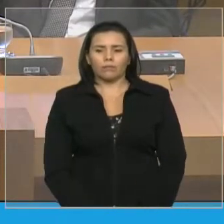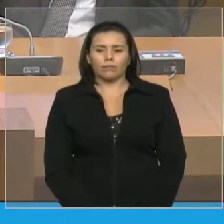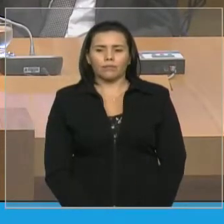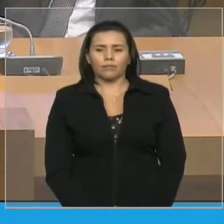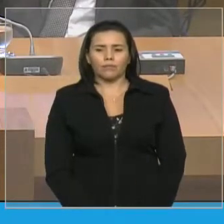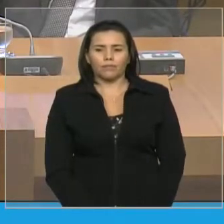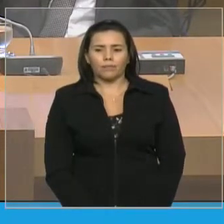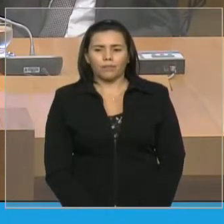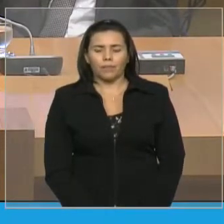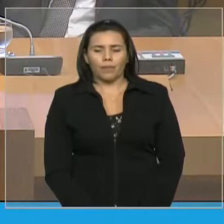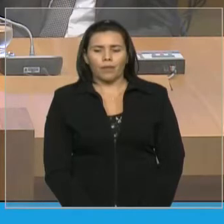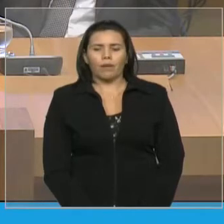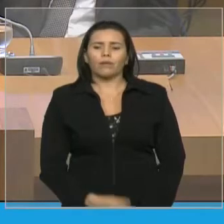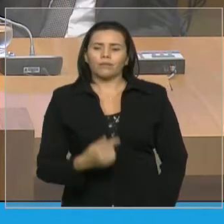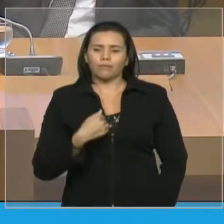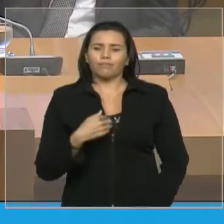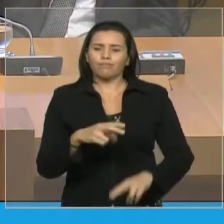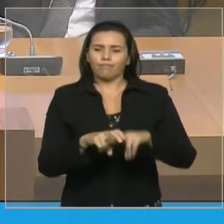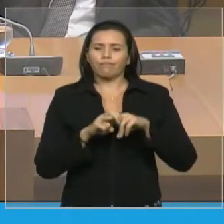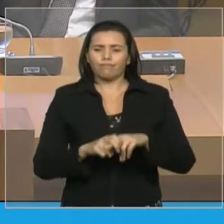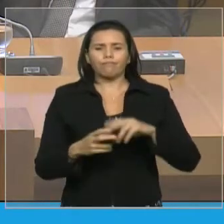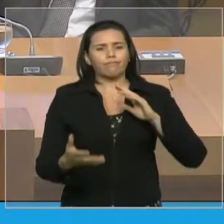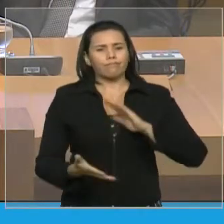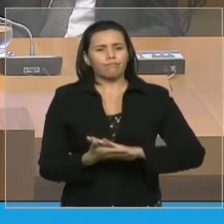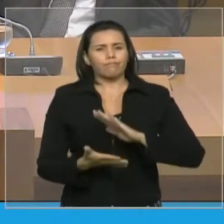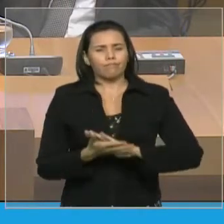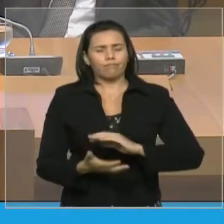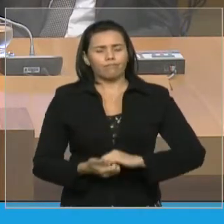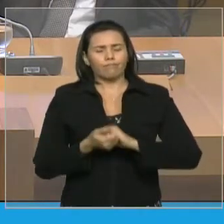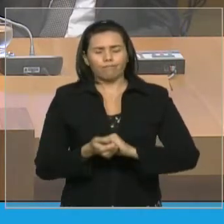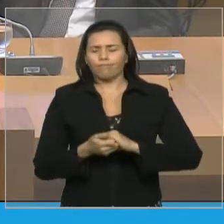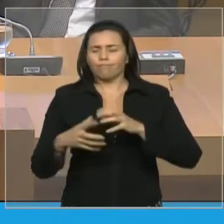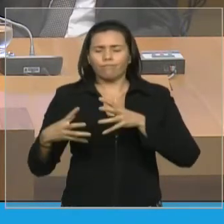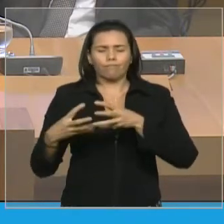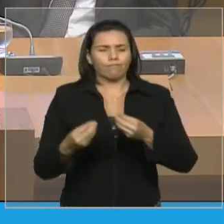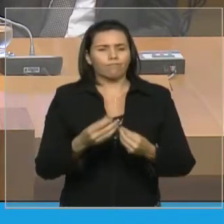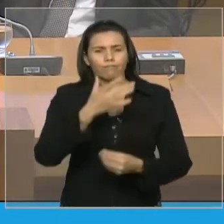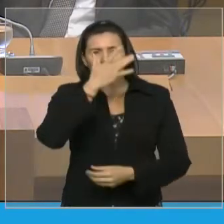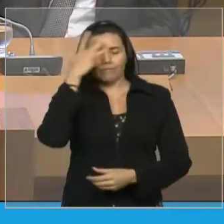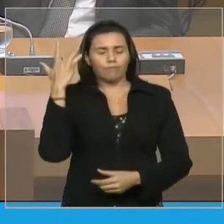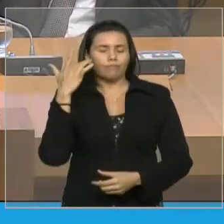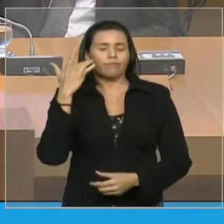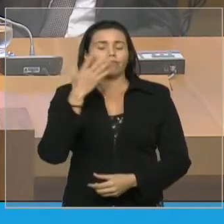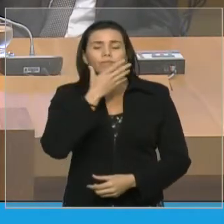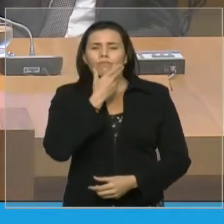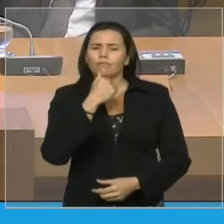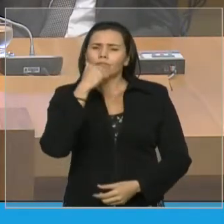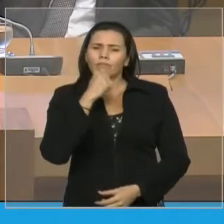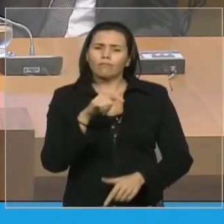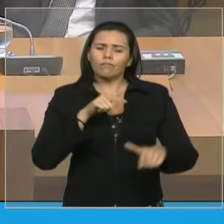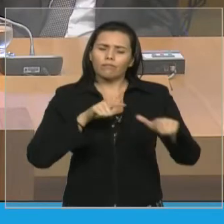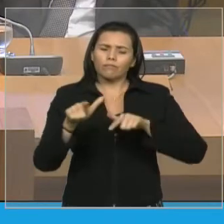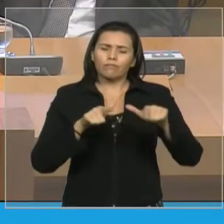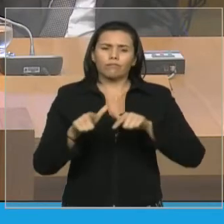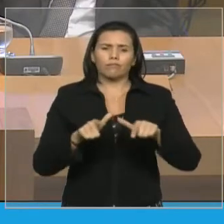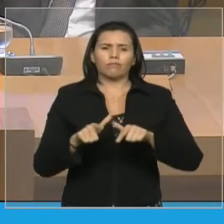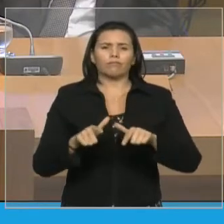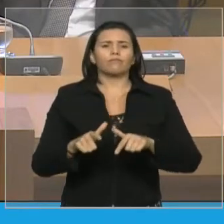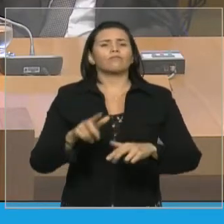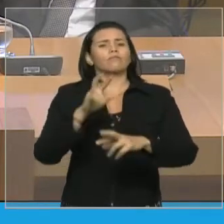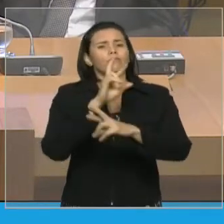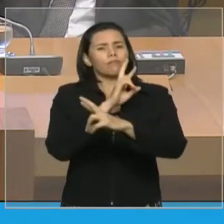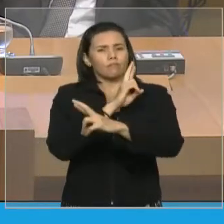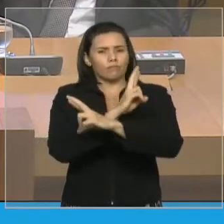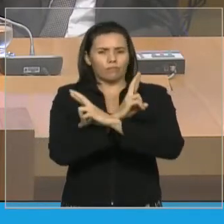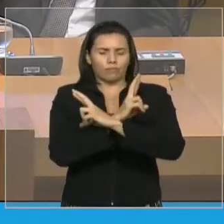palavras, parabenizar todos os servidores e todas as servidoras da Receita Federal do Brasil.